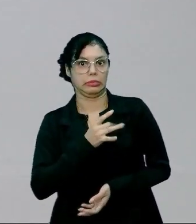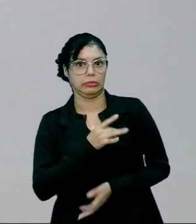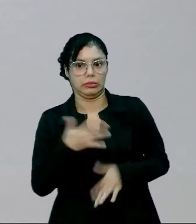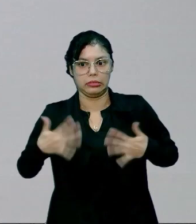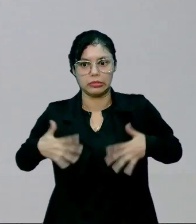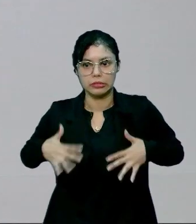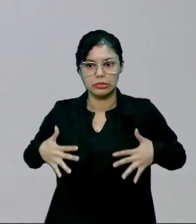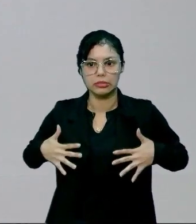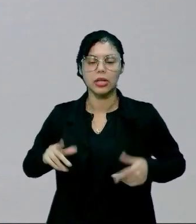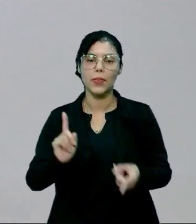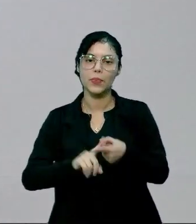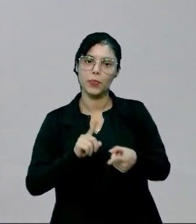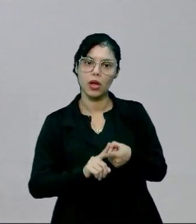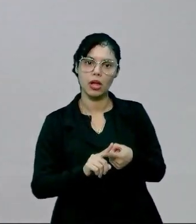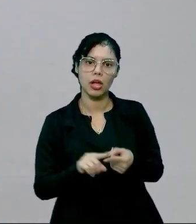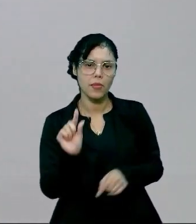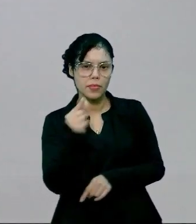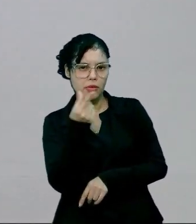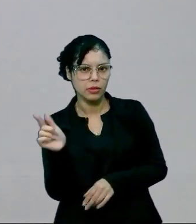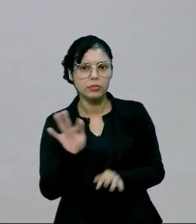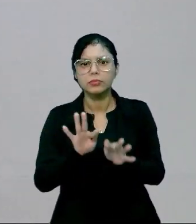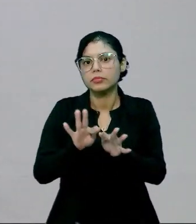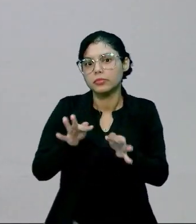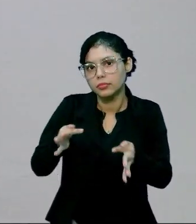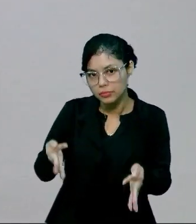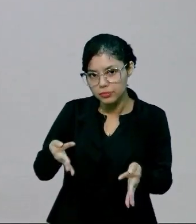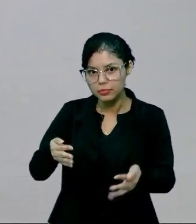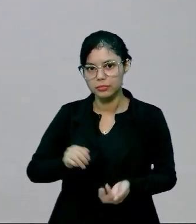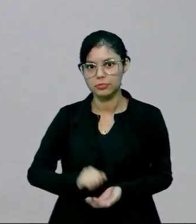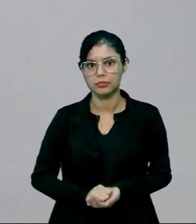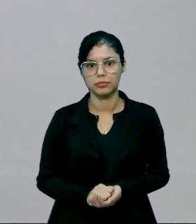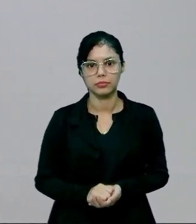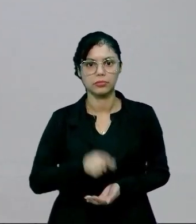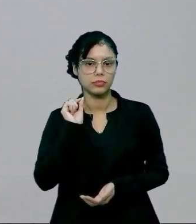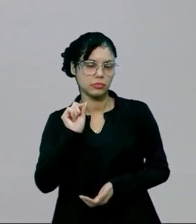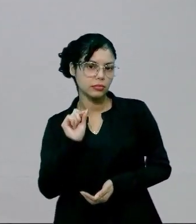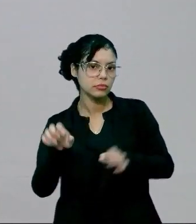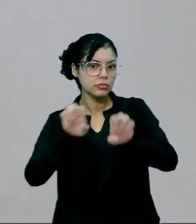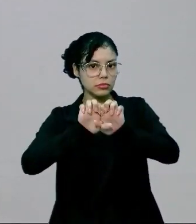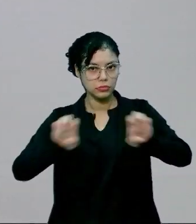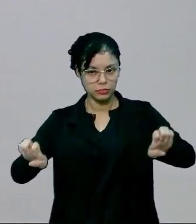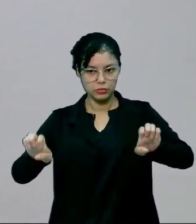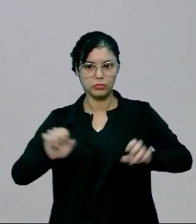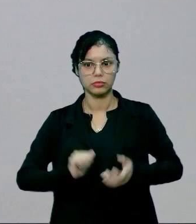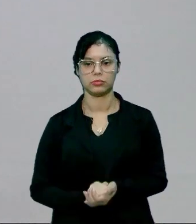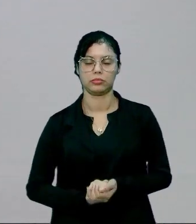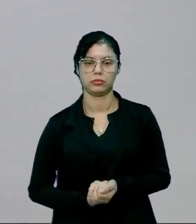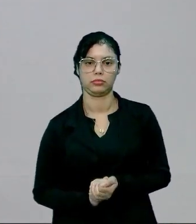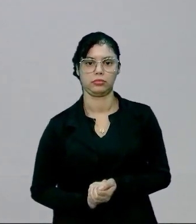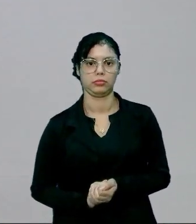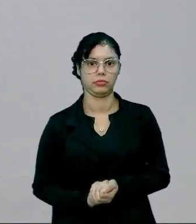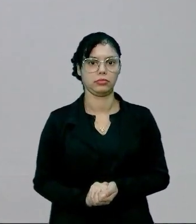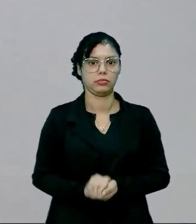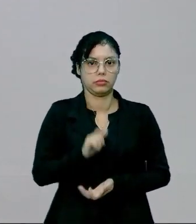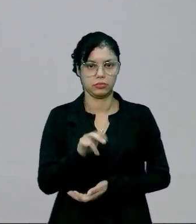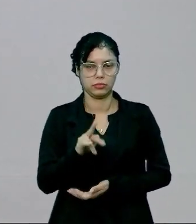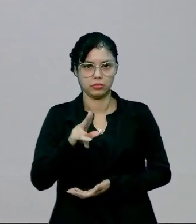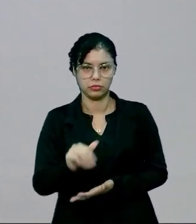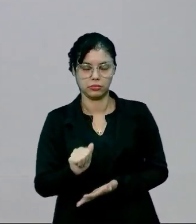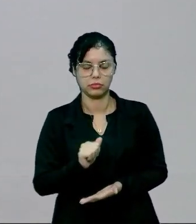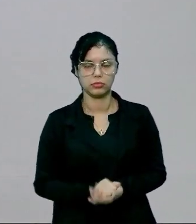medo, pois é um pouco mais simples do que as equações, tá? Do que as